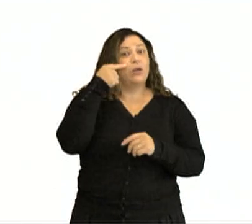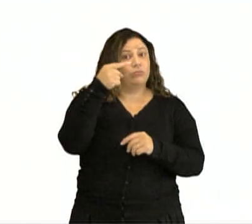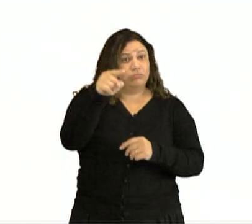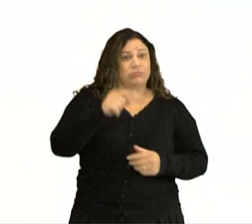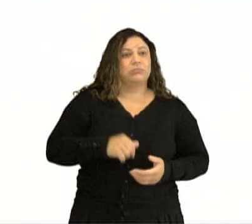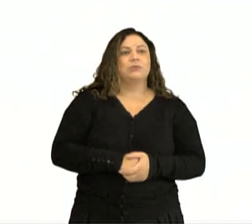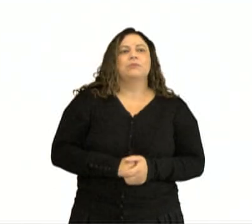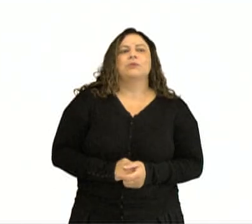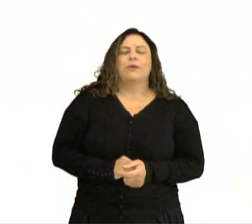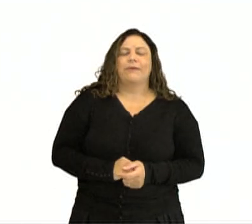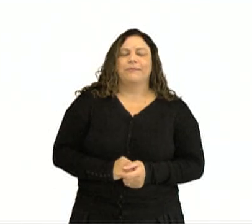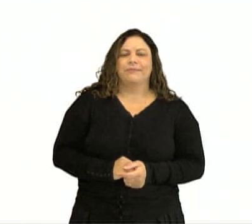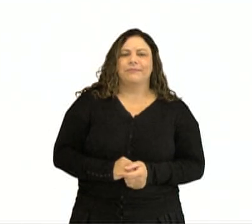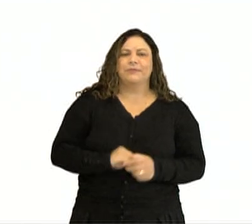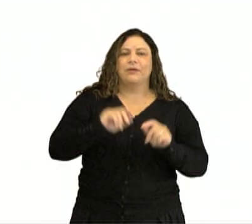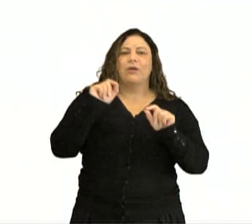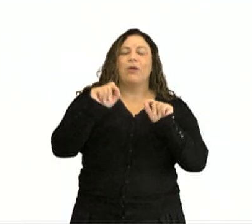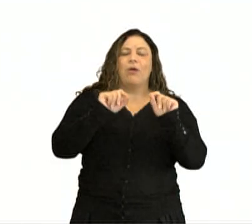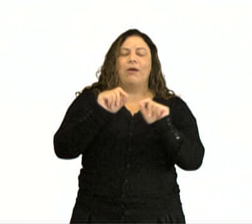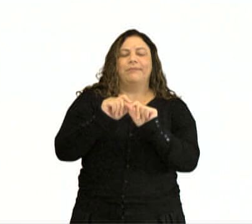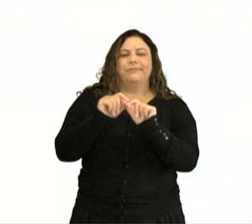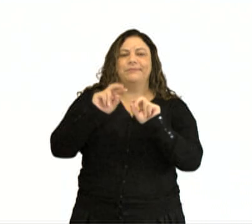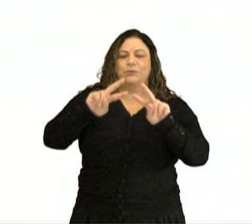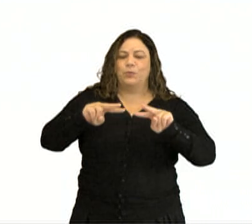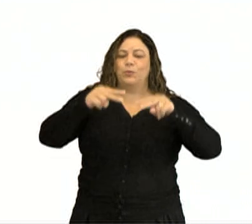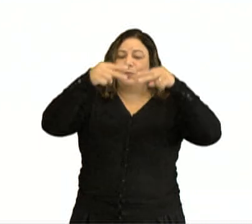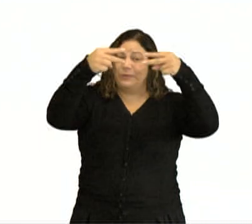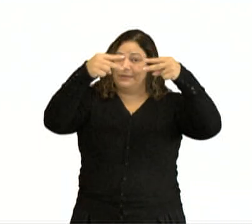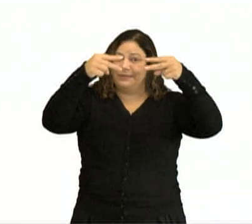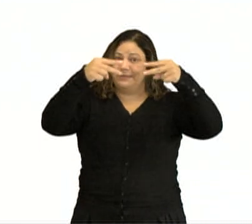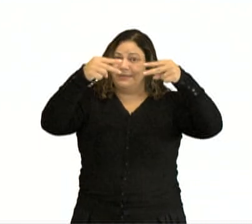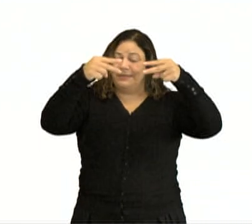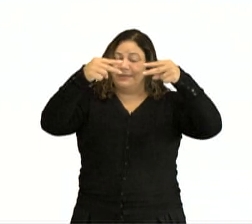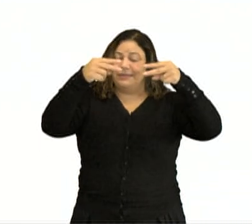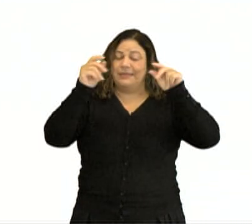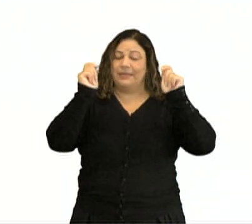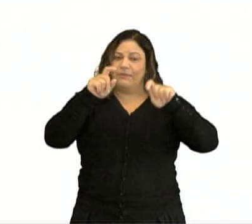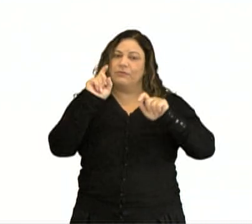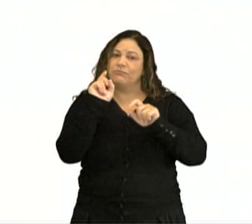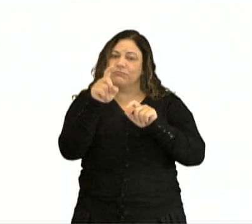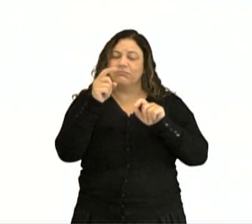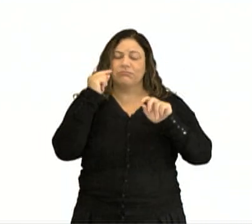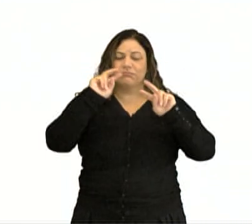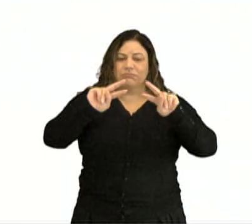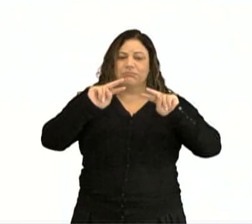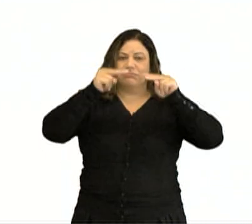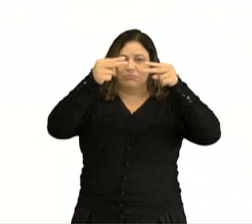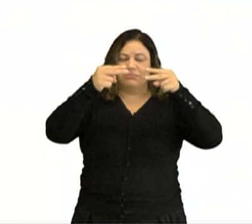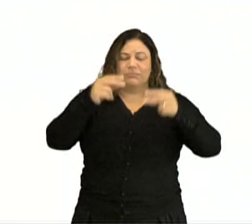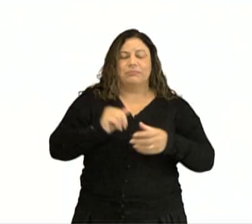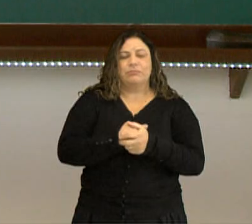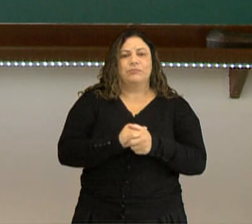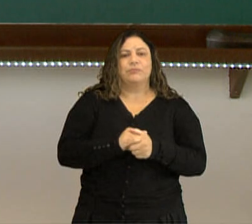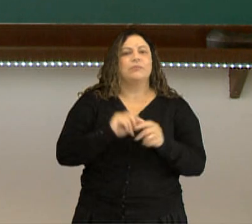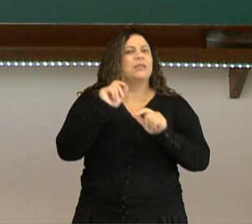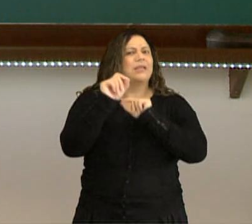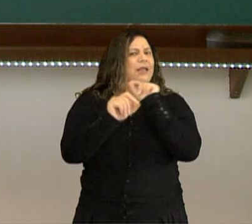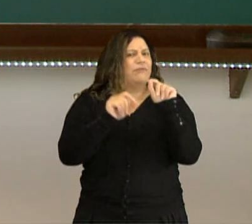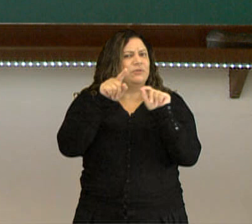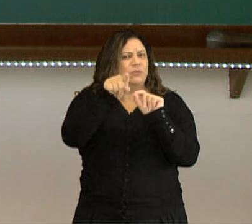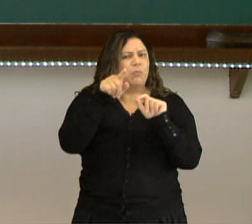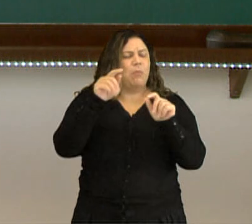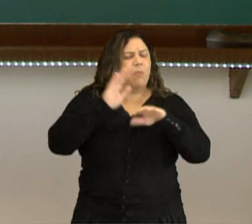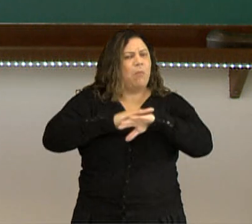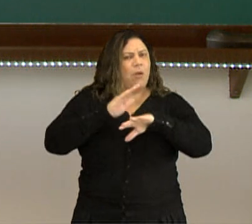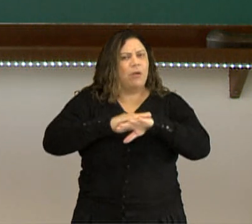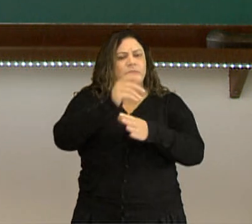Paraná? Então, esse aplicativo é uma inteligência que você pode escrever o